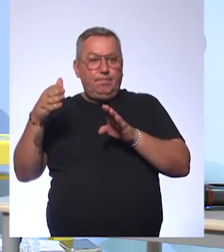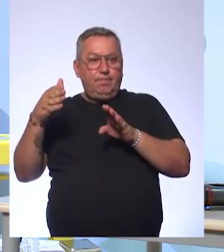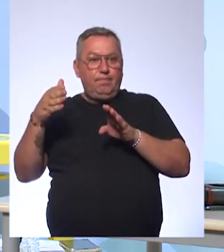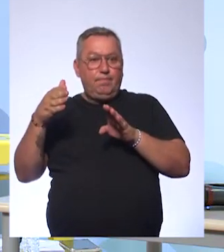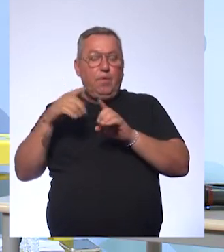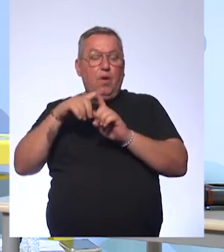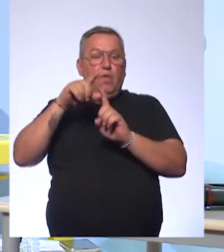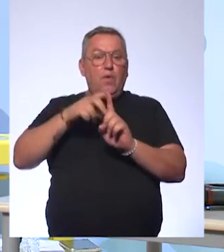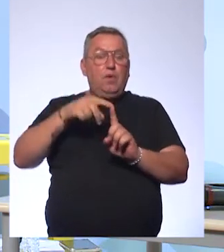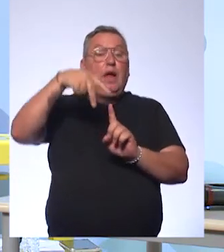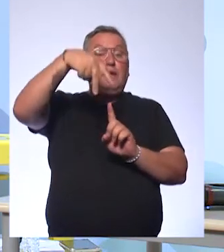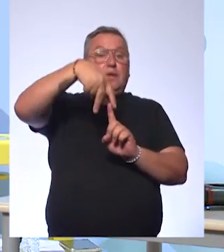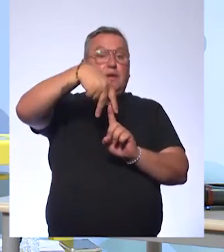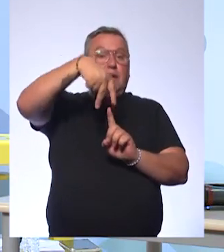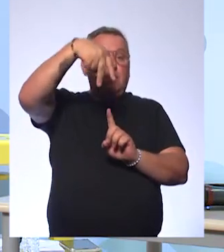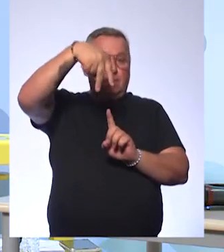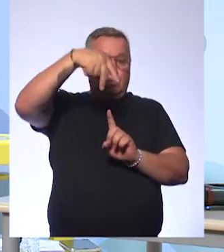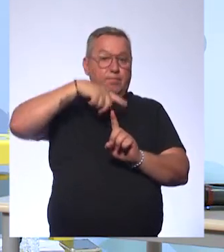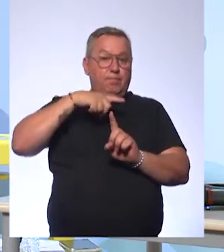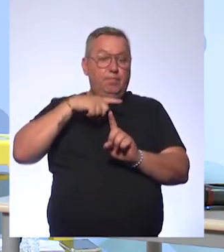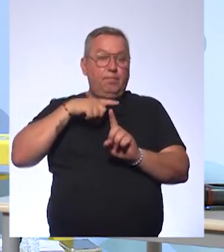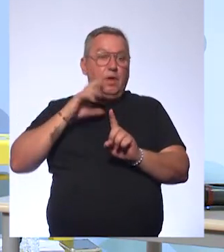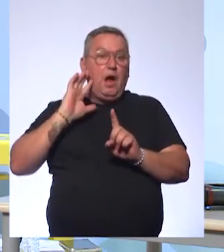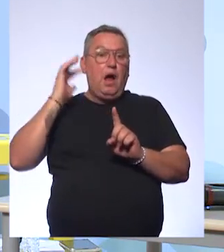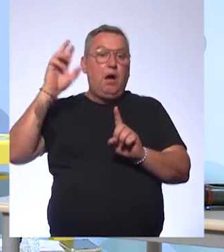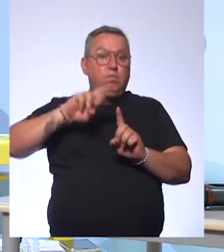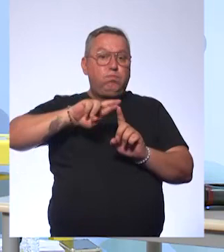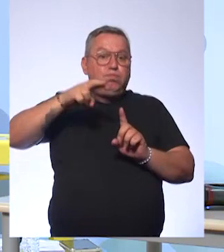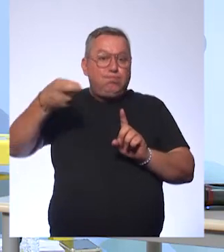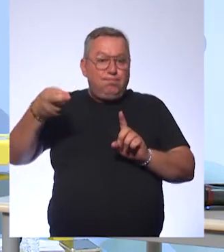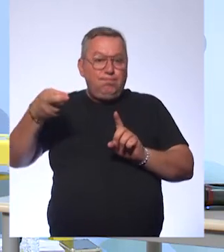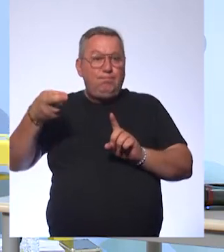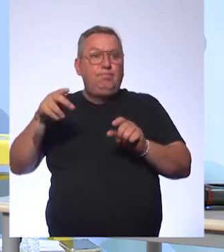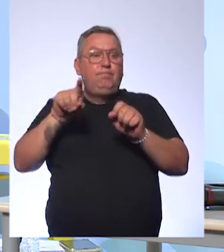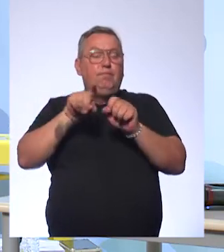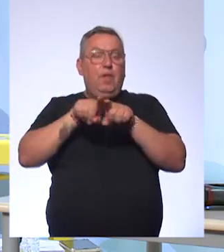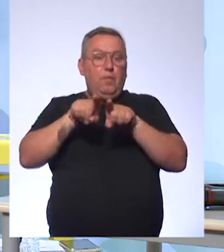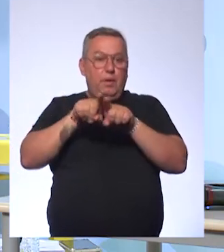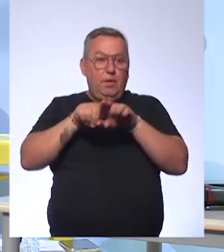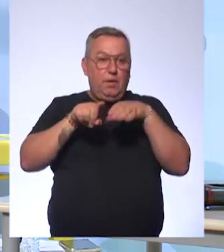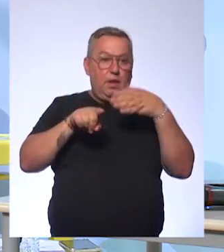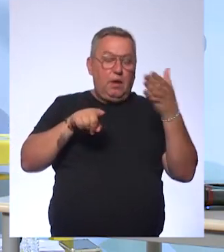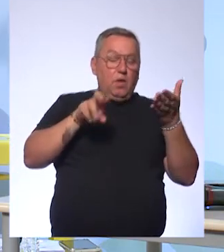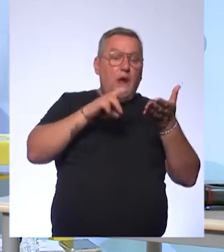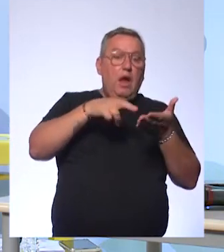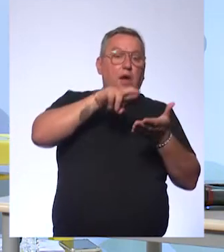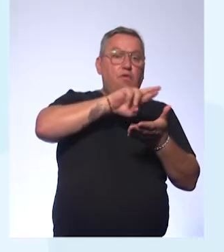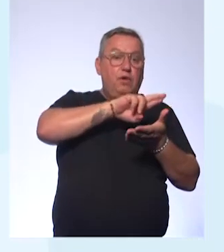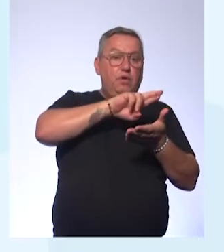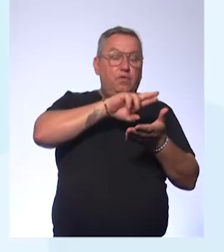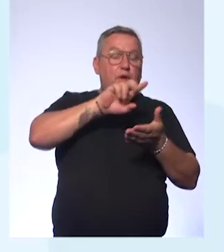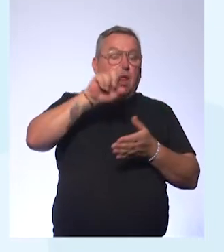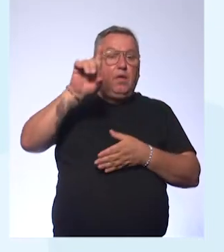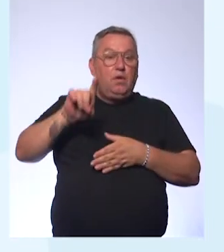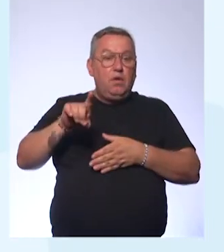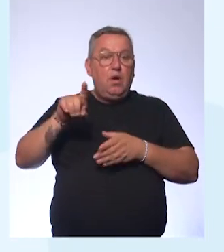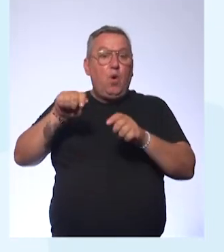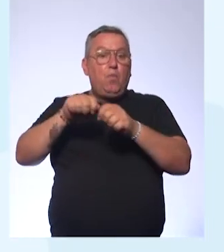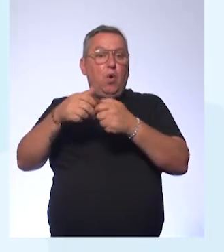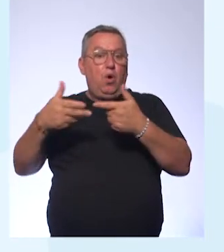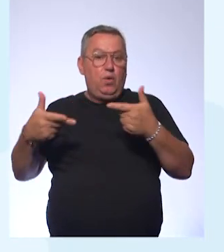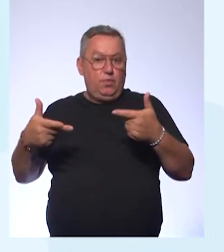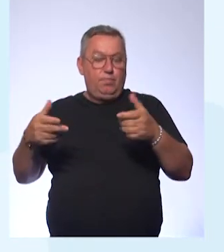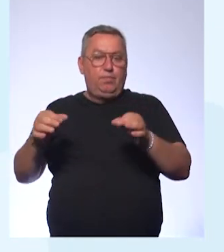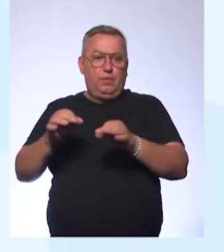a seta indica que ocorreu a reação química, do lado direito os reagentes, do lado esquerdo os